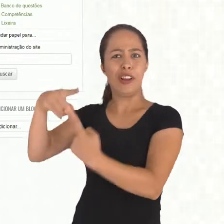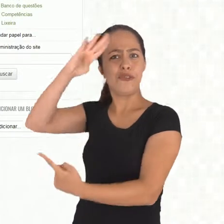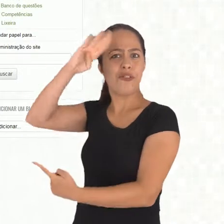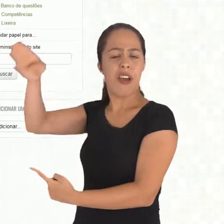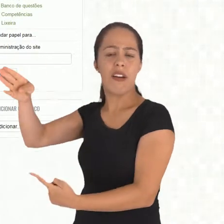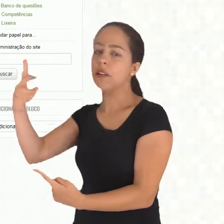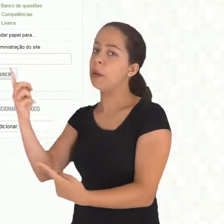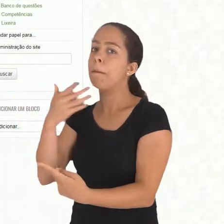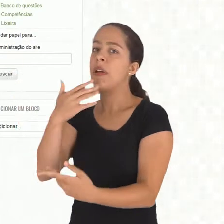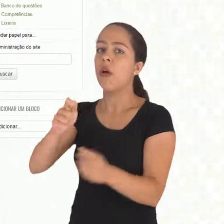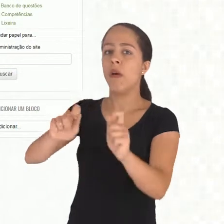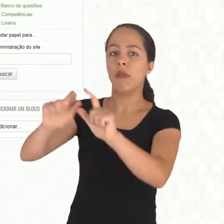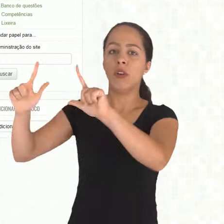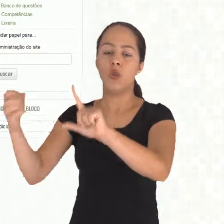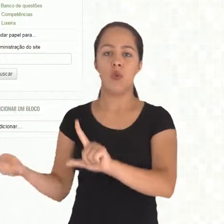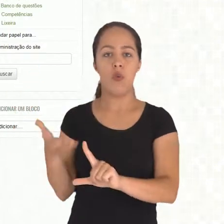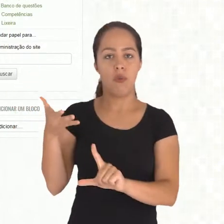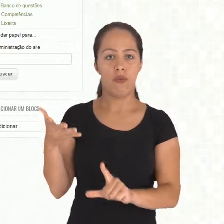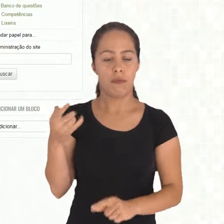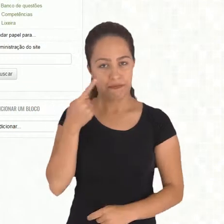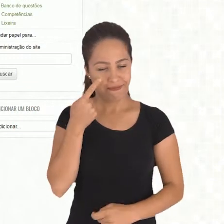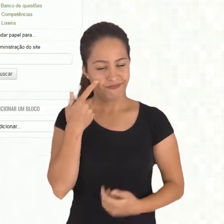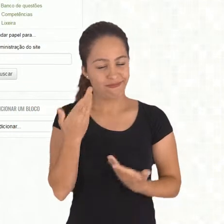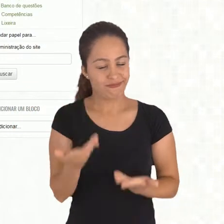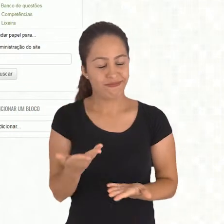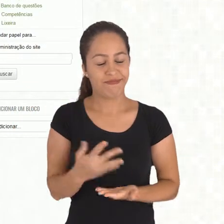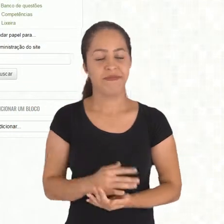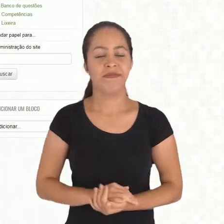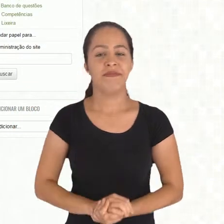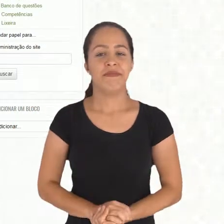fosse em nova janela, abriria em nova janela. É isso aí.